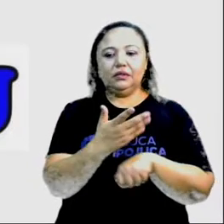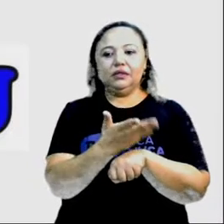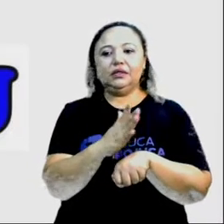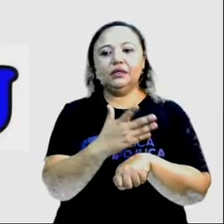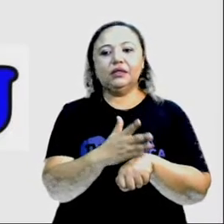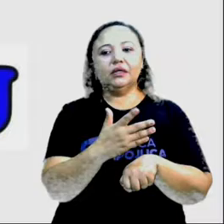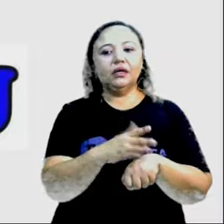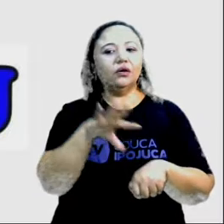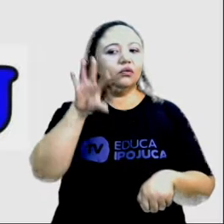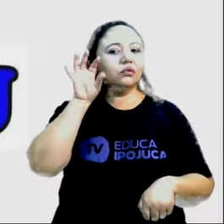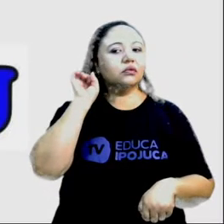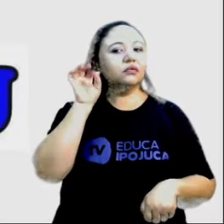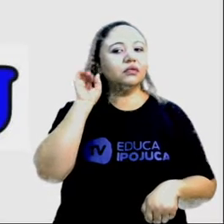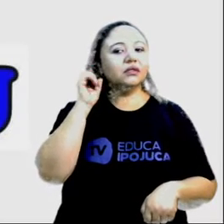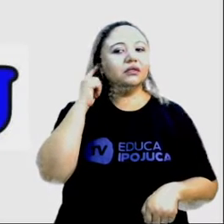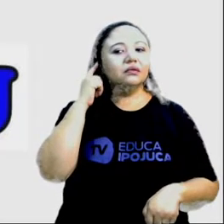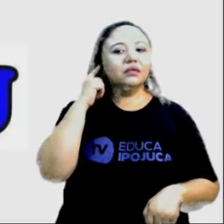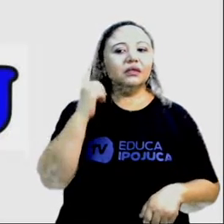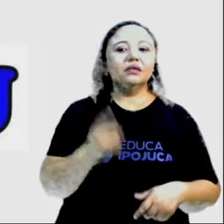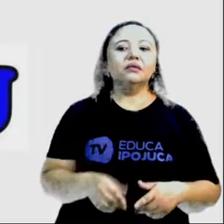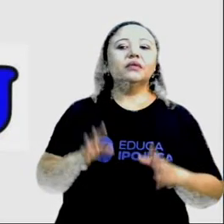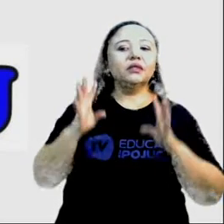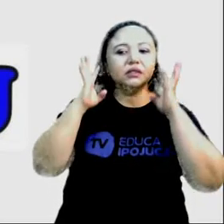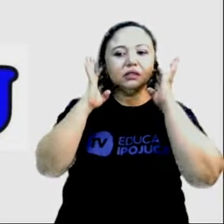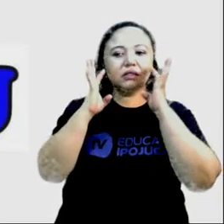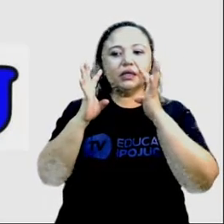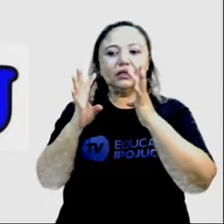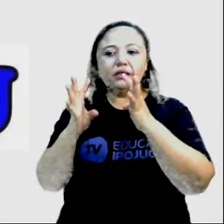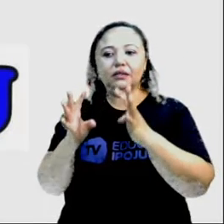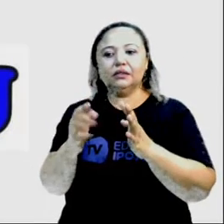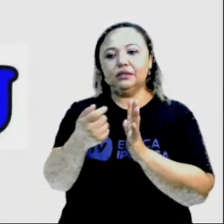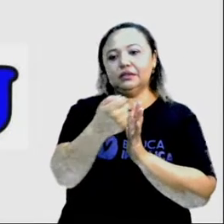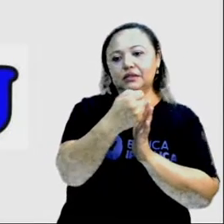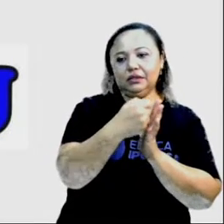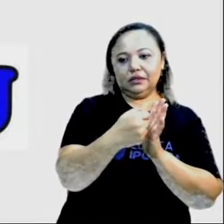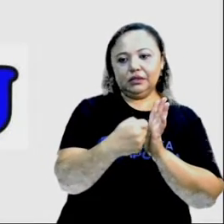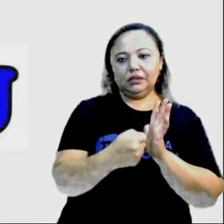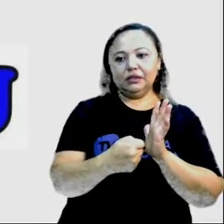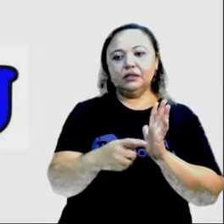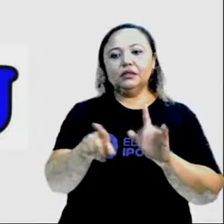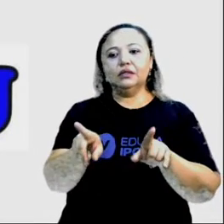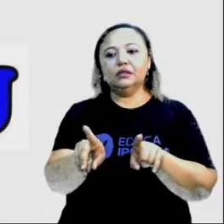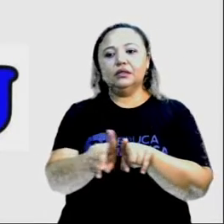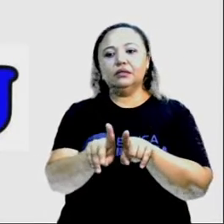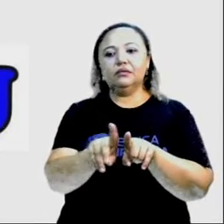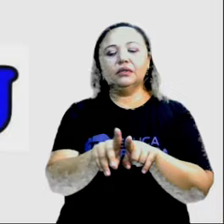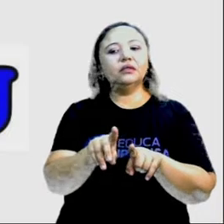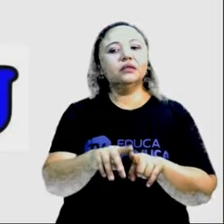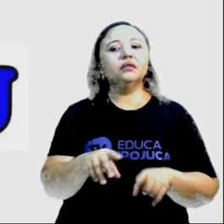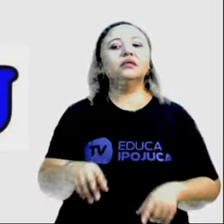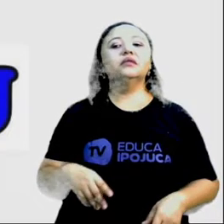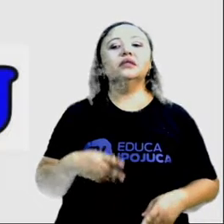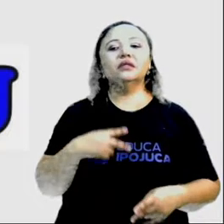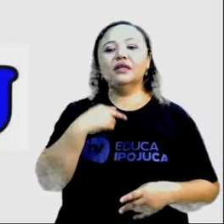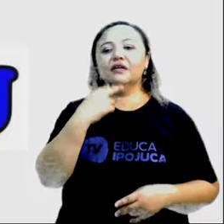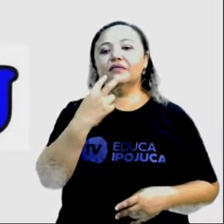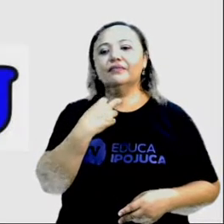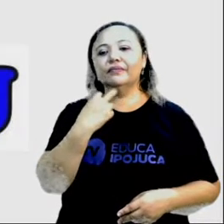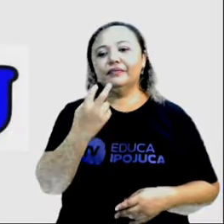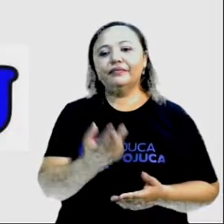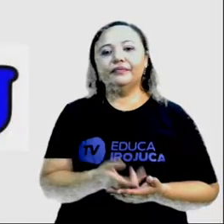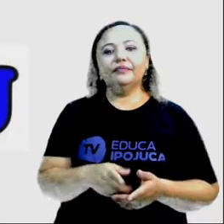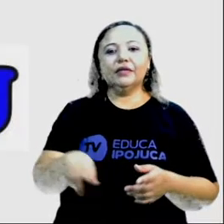os nossos ouvidos, a prestar atenção na escrita, para poder identificarmos a